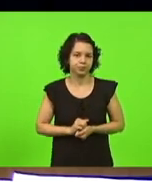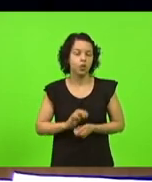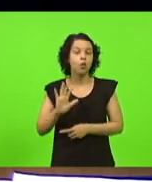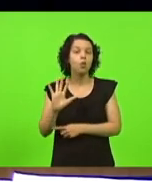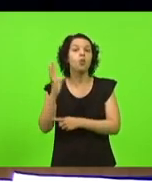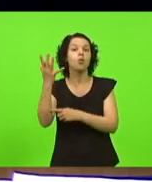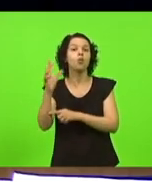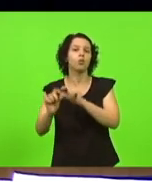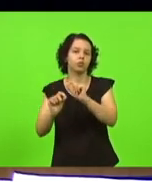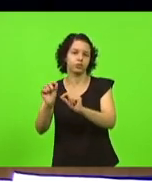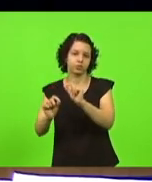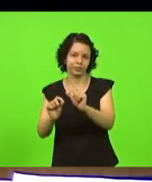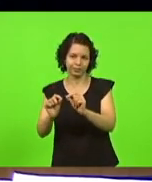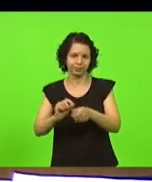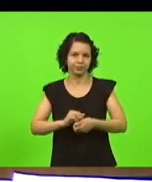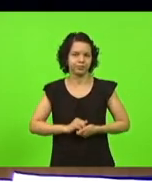acontece?